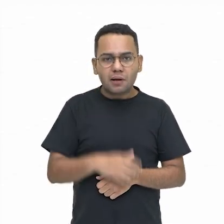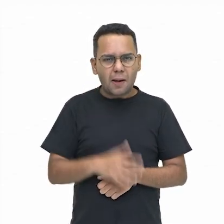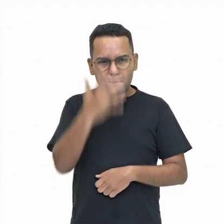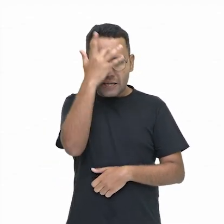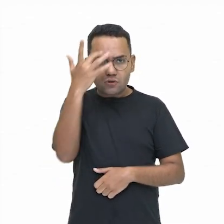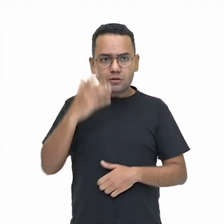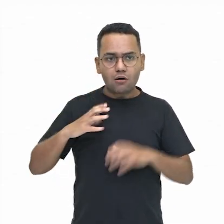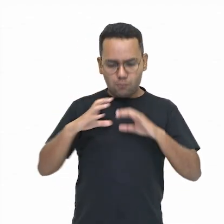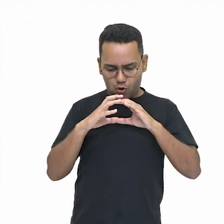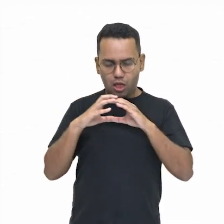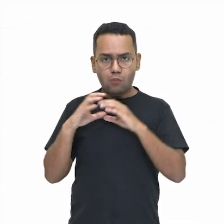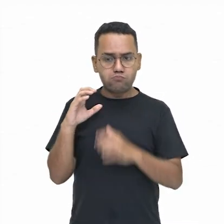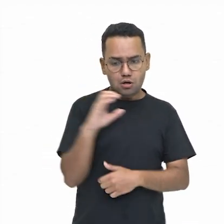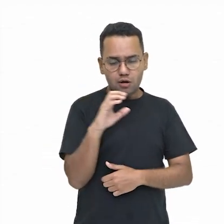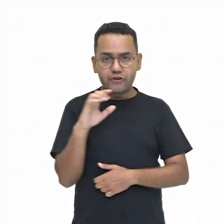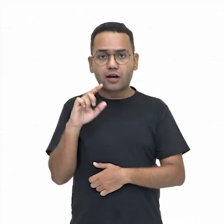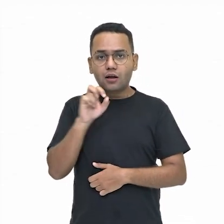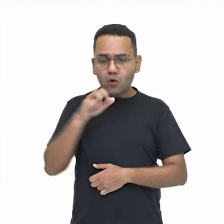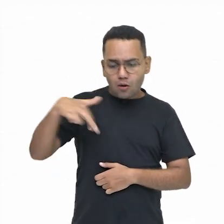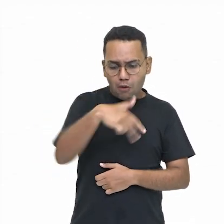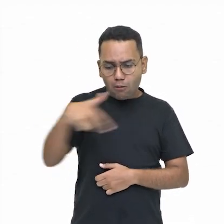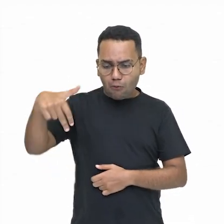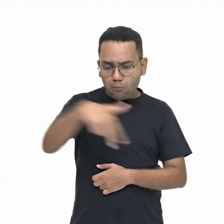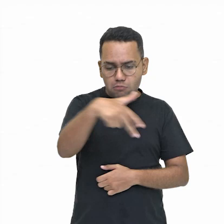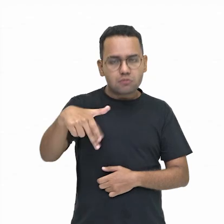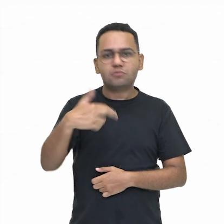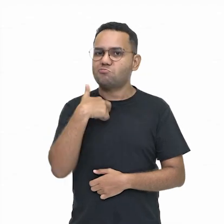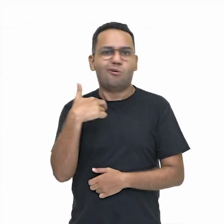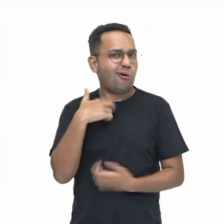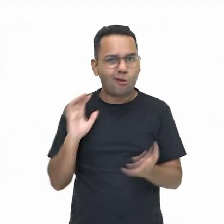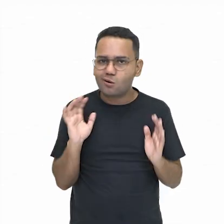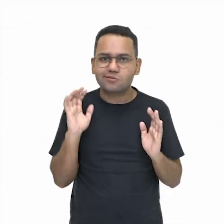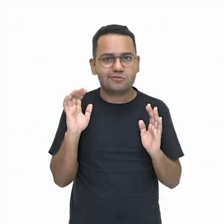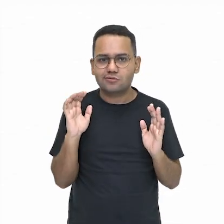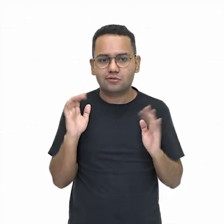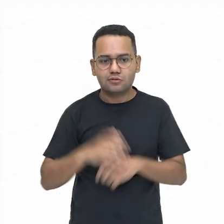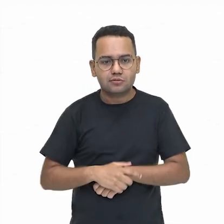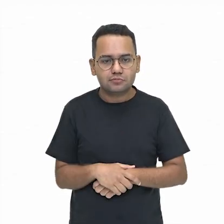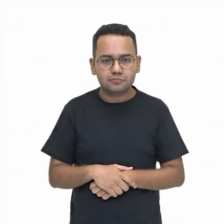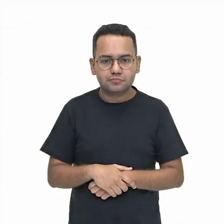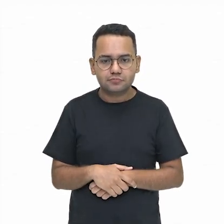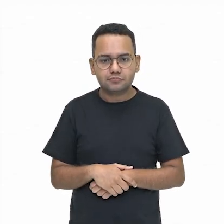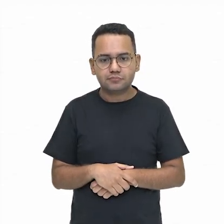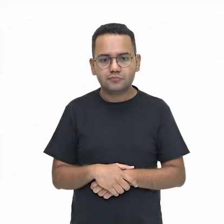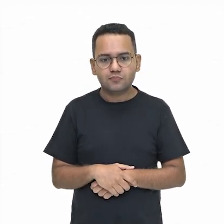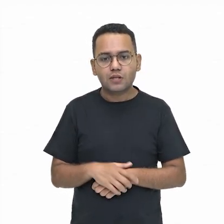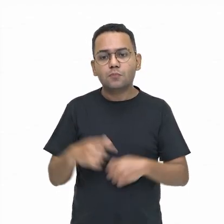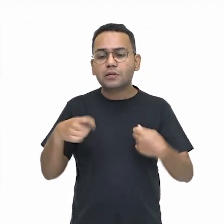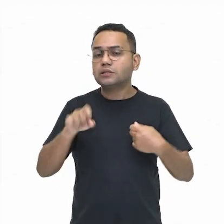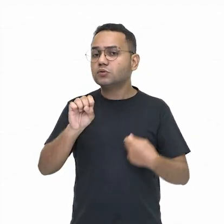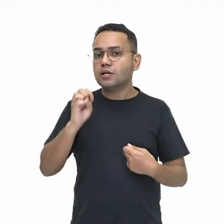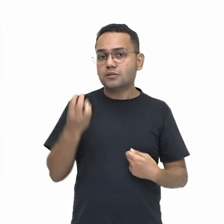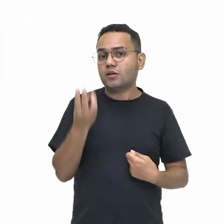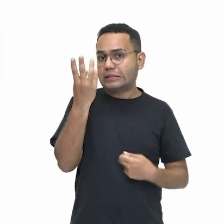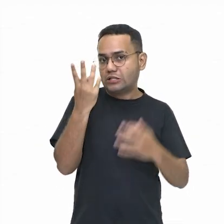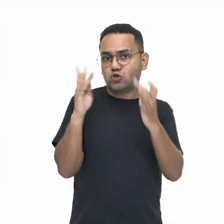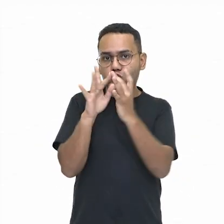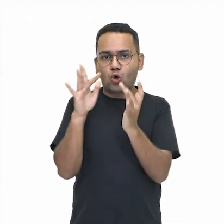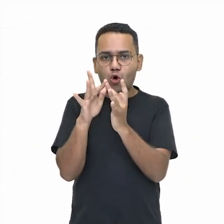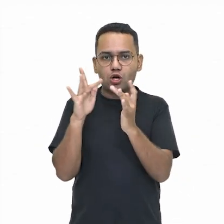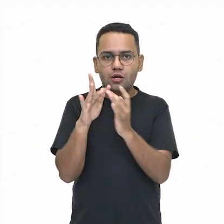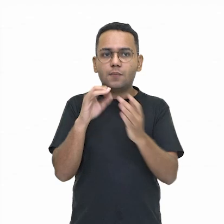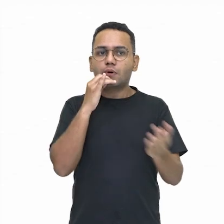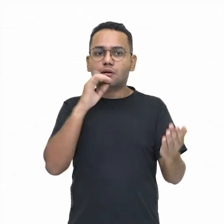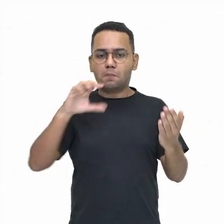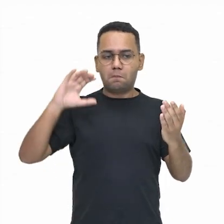falta. Efetua mais de 3 passes com a posse de bola, como eu falei anteriormente. Isso resulta em falta e a bola passa